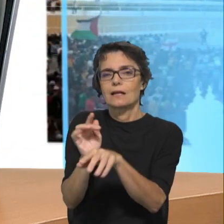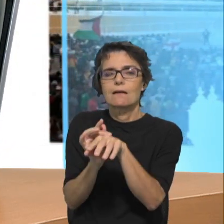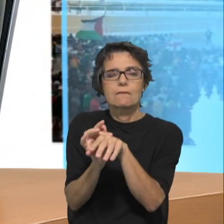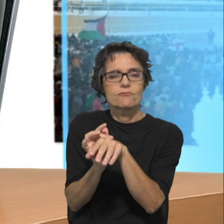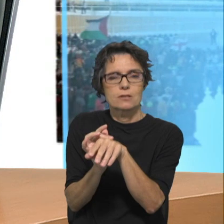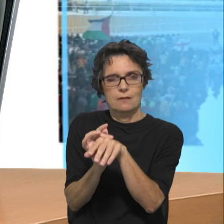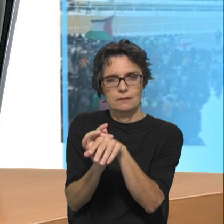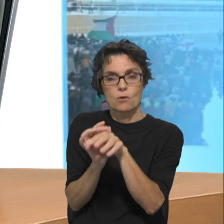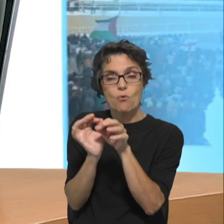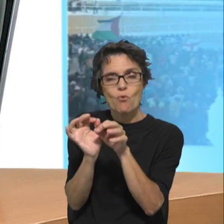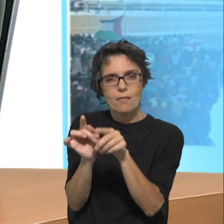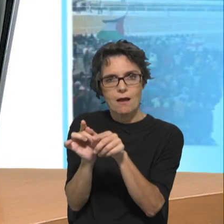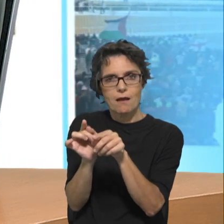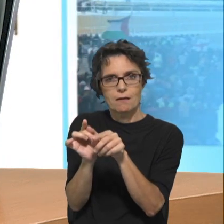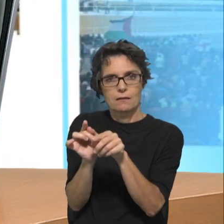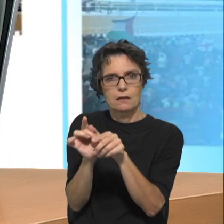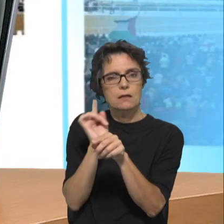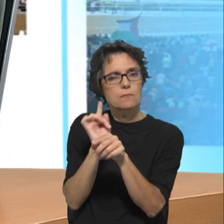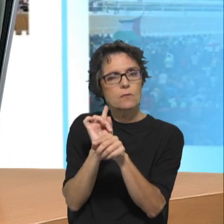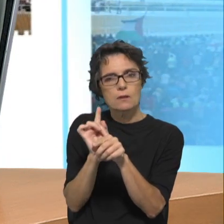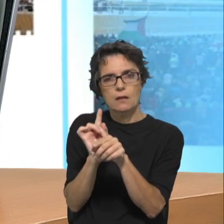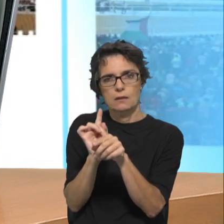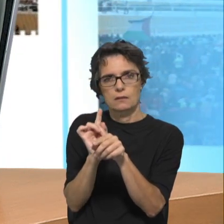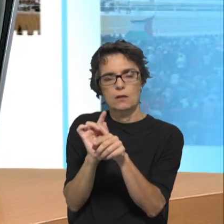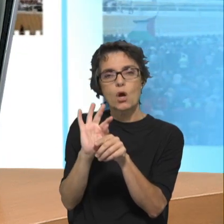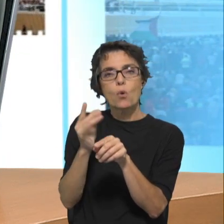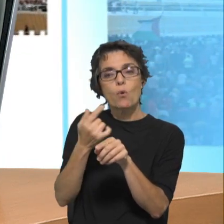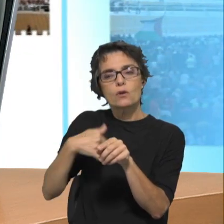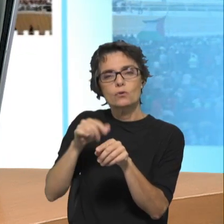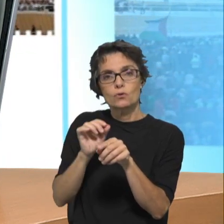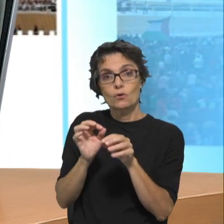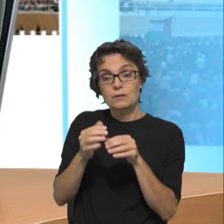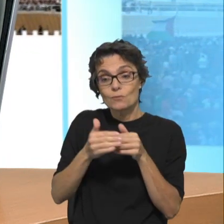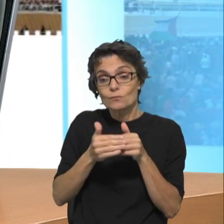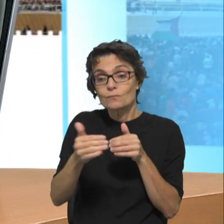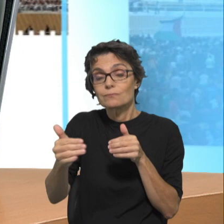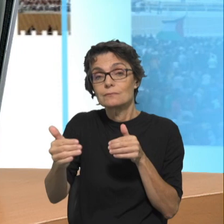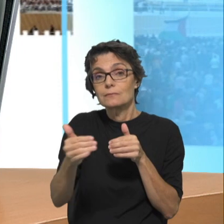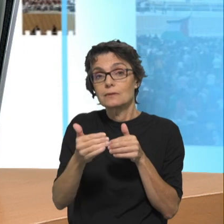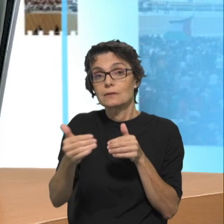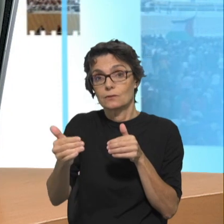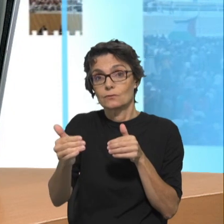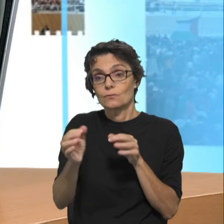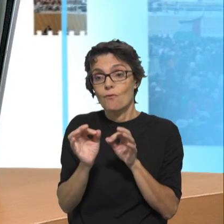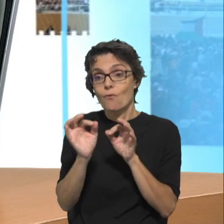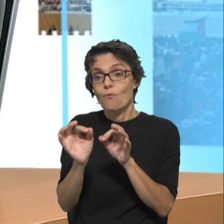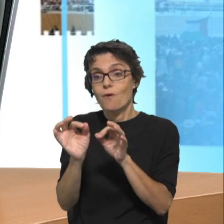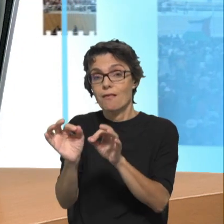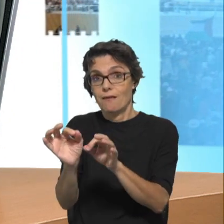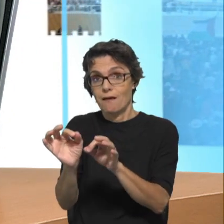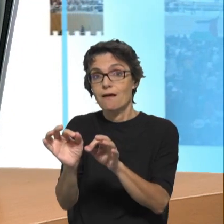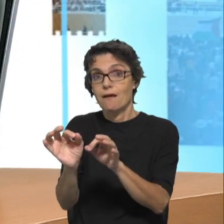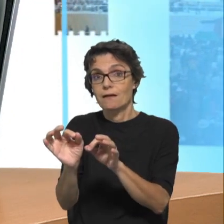portanto, quando se inicia um tratamento, uma terapêutica, começam logo os